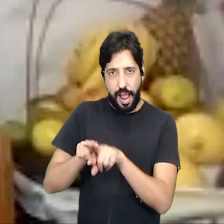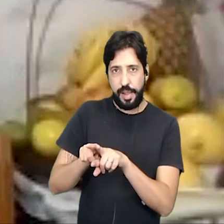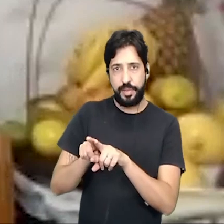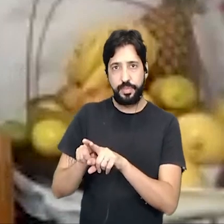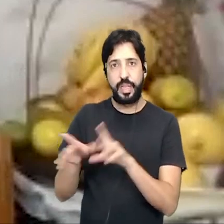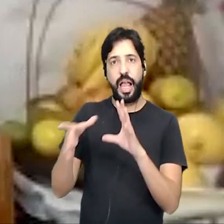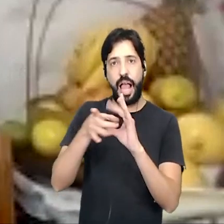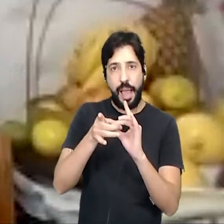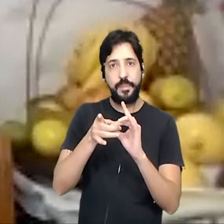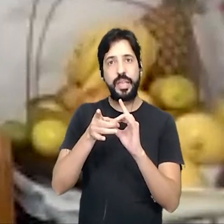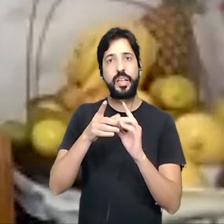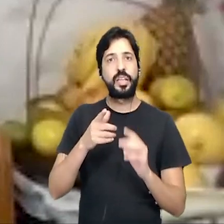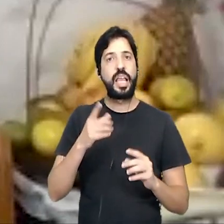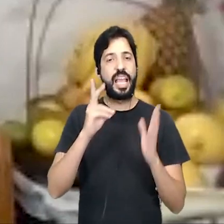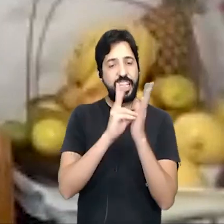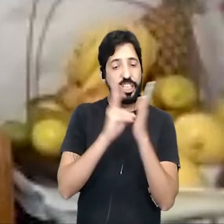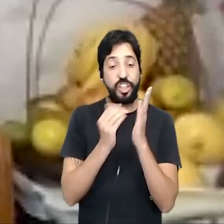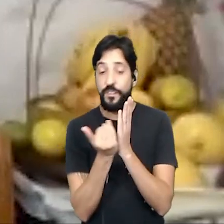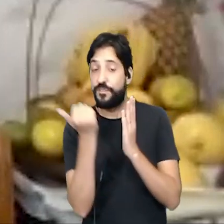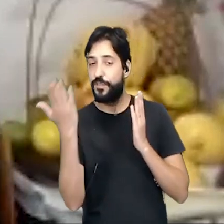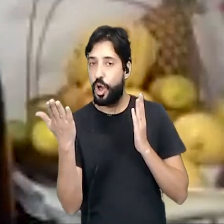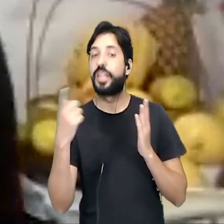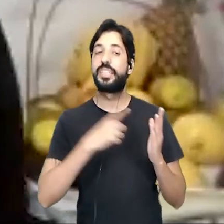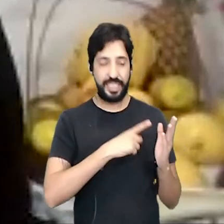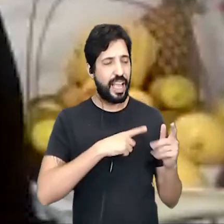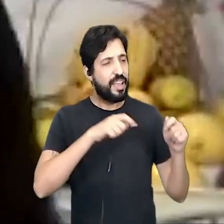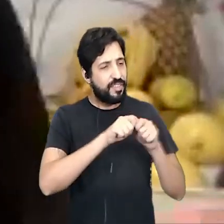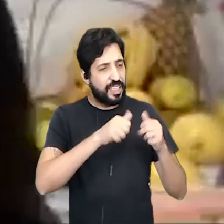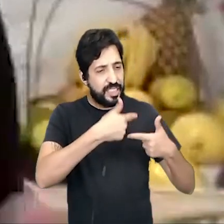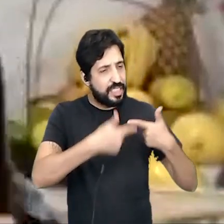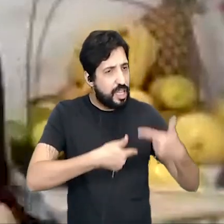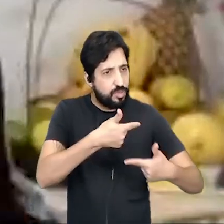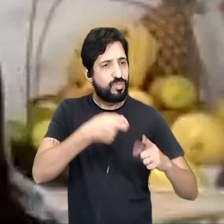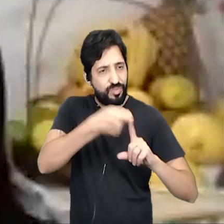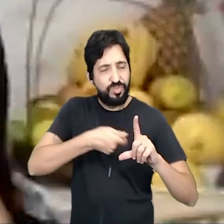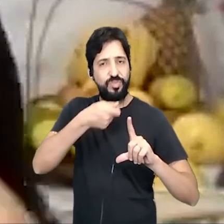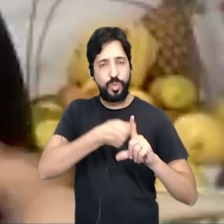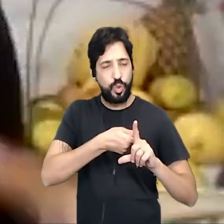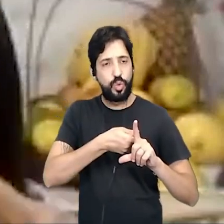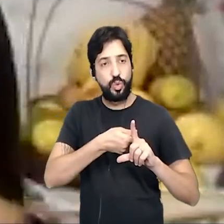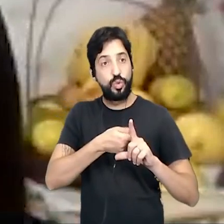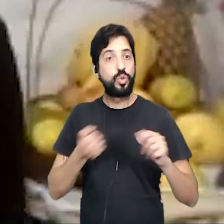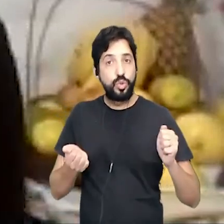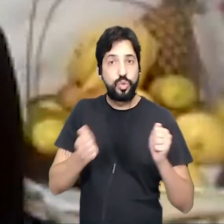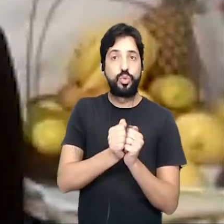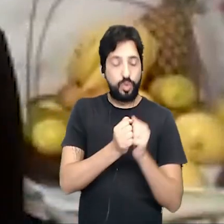os nossos parceiros, os nossos aliados não indígenas, que estão produzindo em comum acordo ou numa